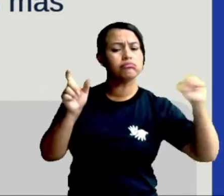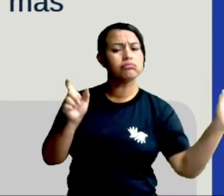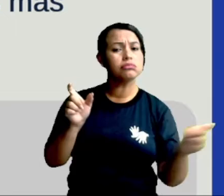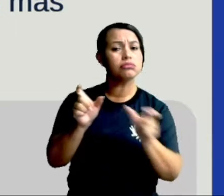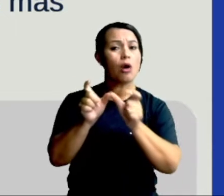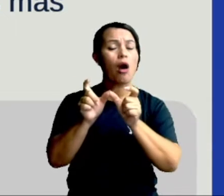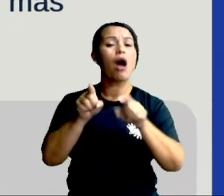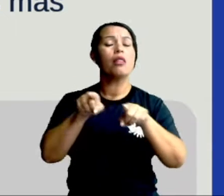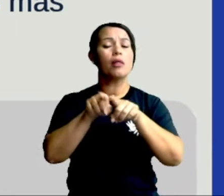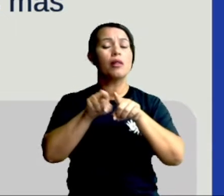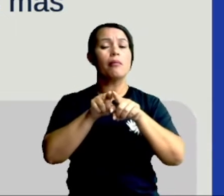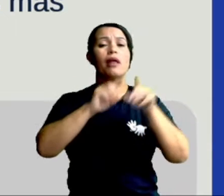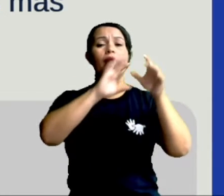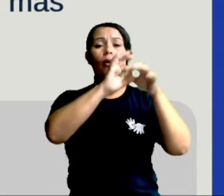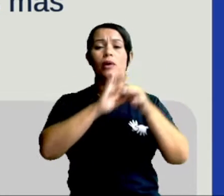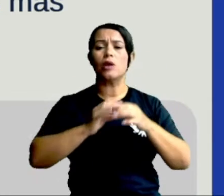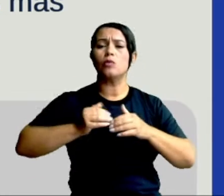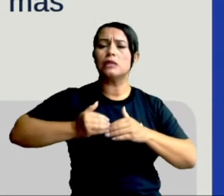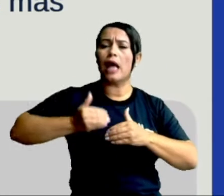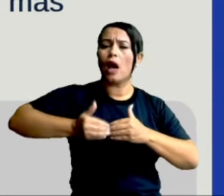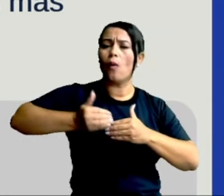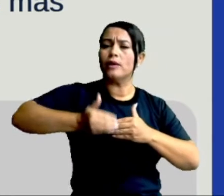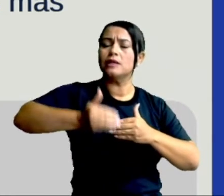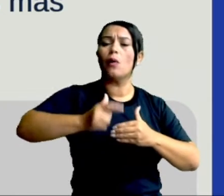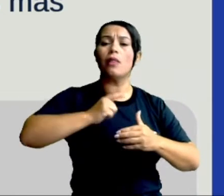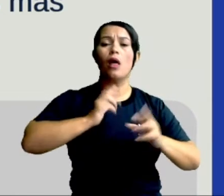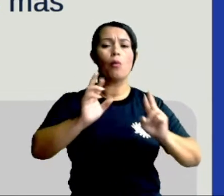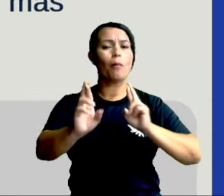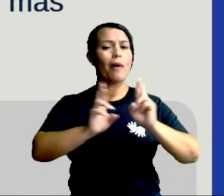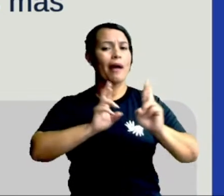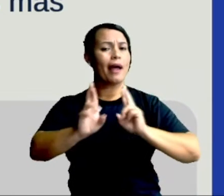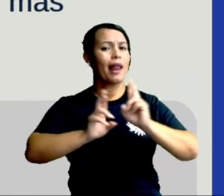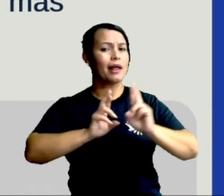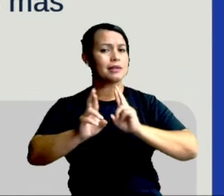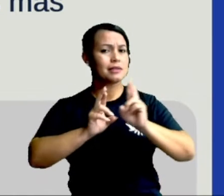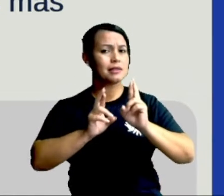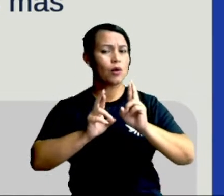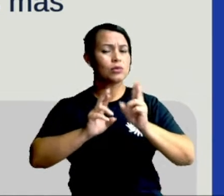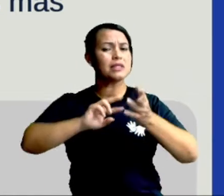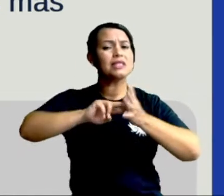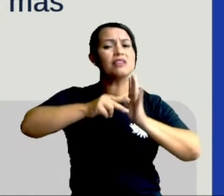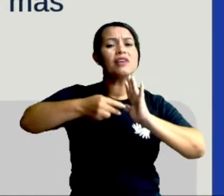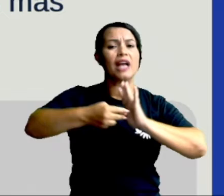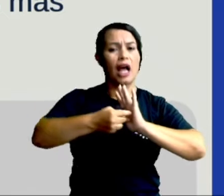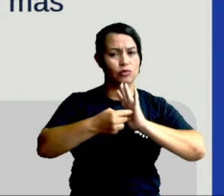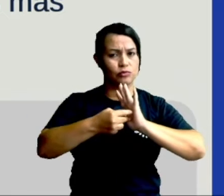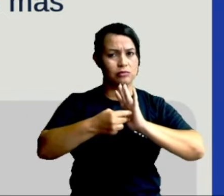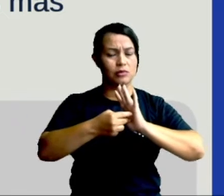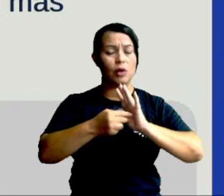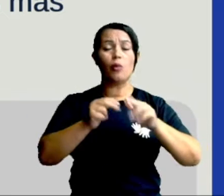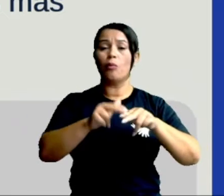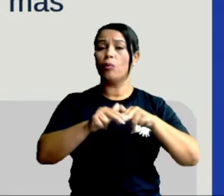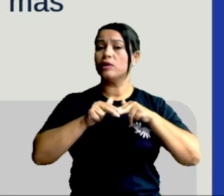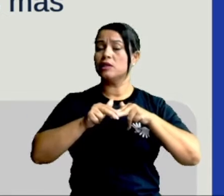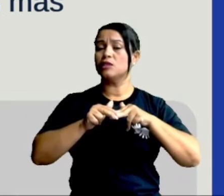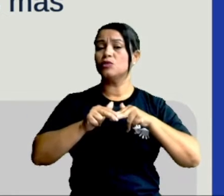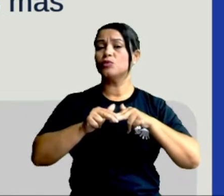Na coesão sequencial, há uma relação aí de sentido, de significado,